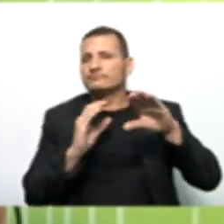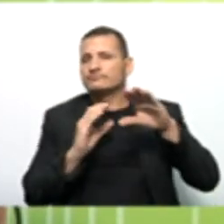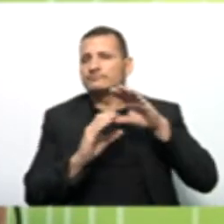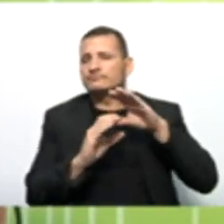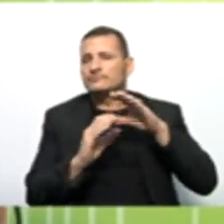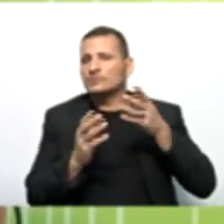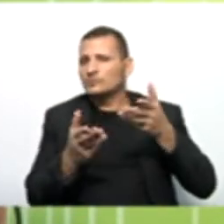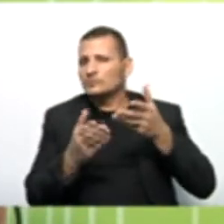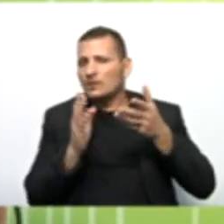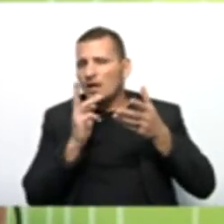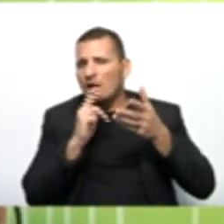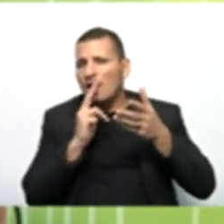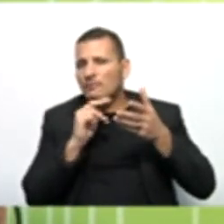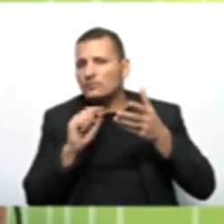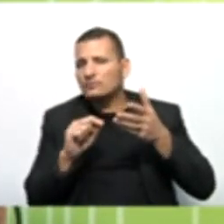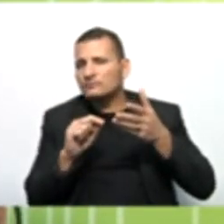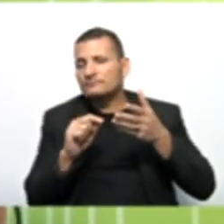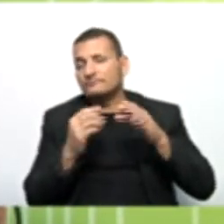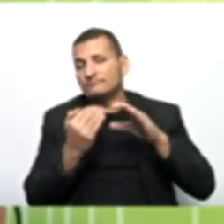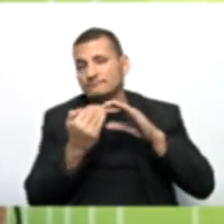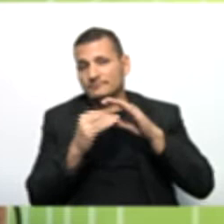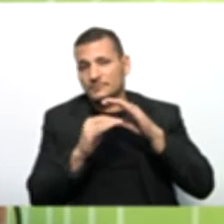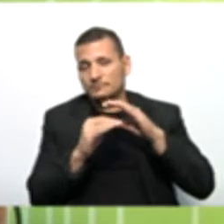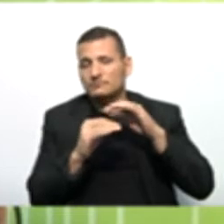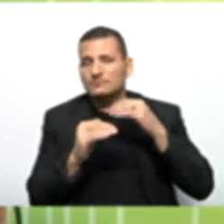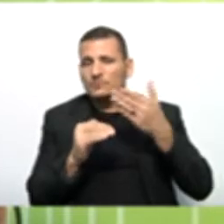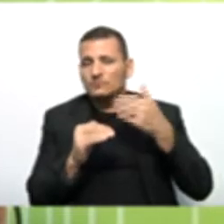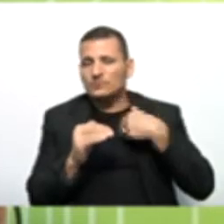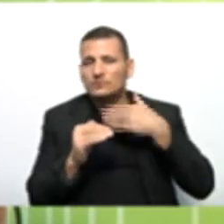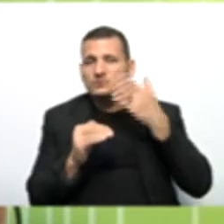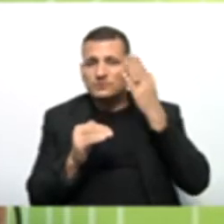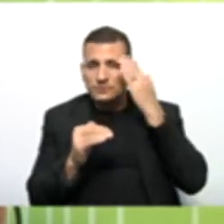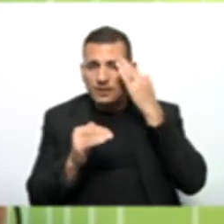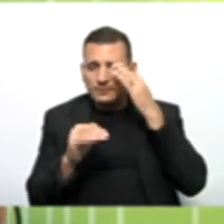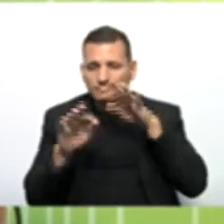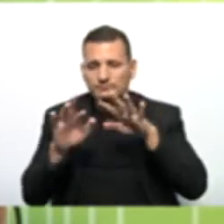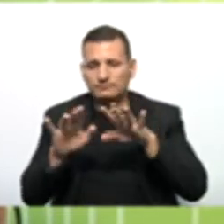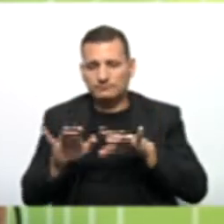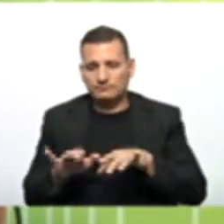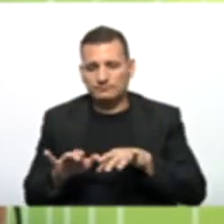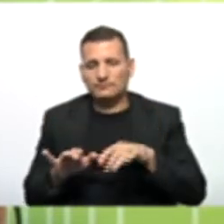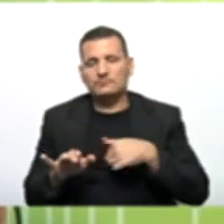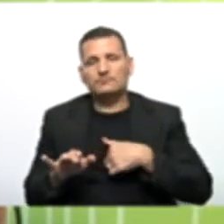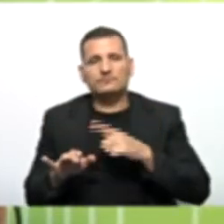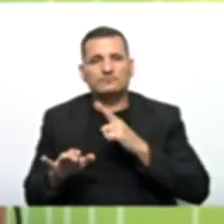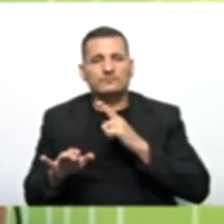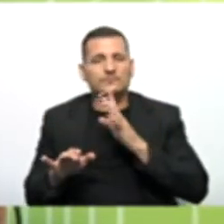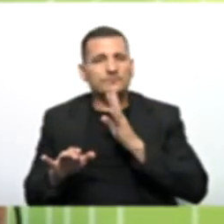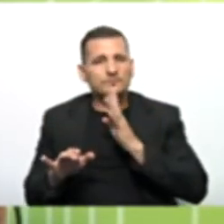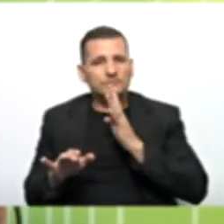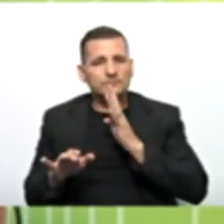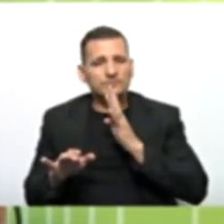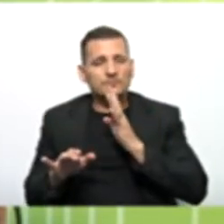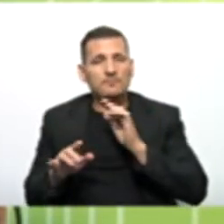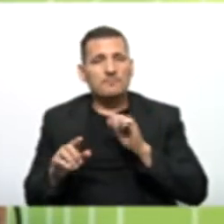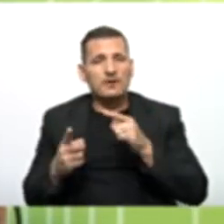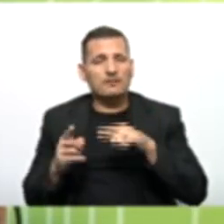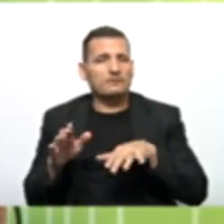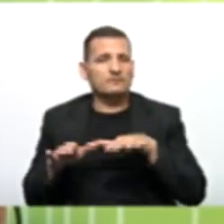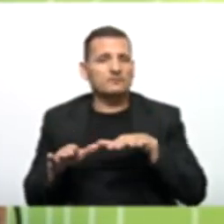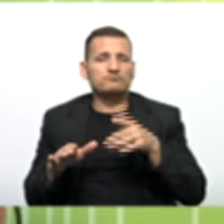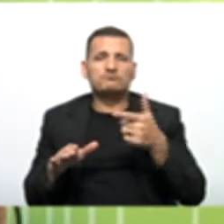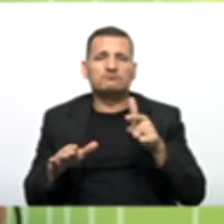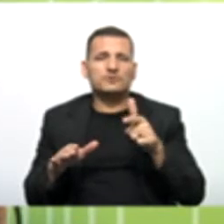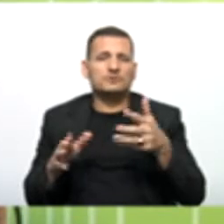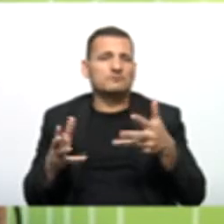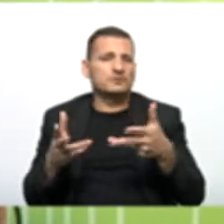comunicação hoje? O e-mail. Então, eu sei escrever uma carta, eu sei o que eu quero, eu tenho conhecimento daquilo, mas às vezes eu não tenho habilidade para quê?